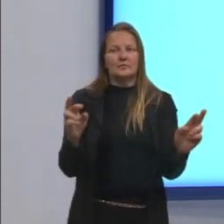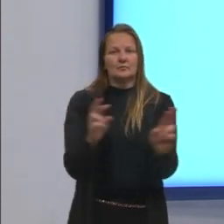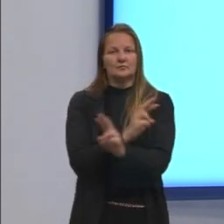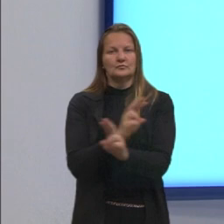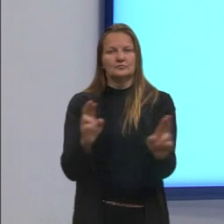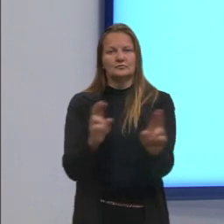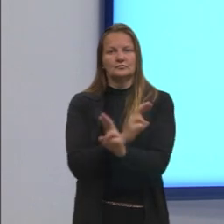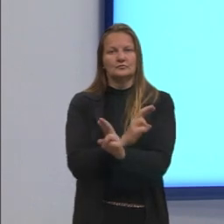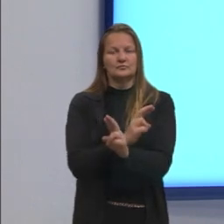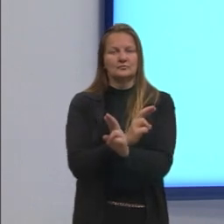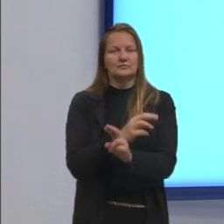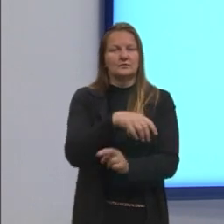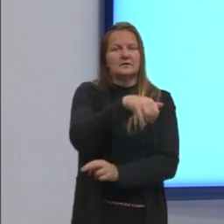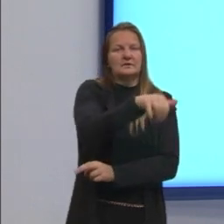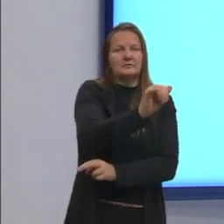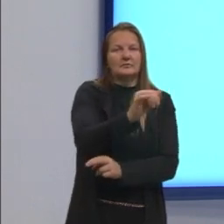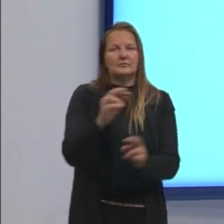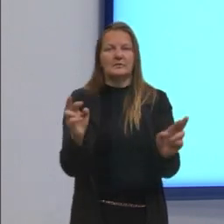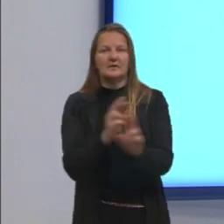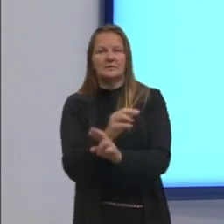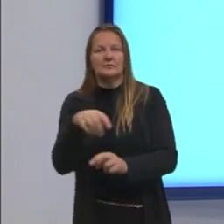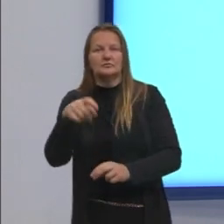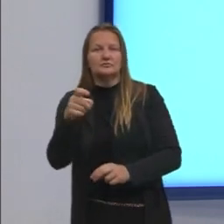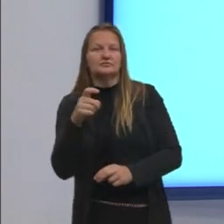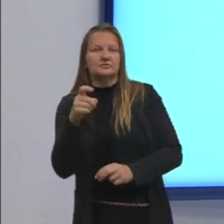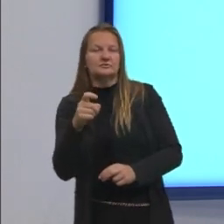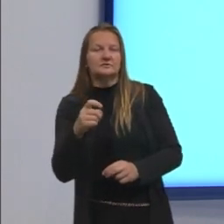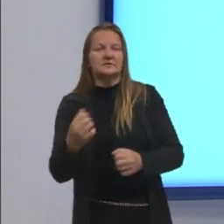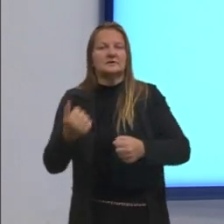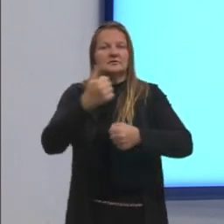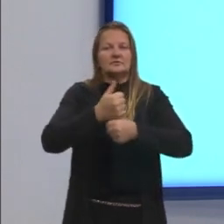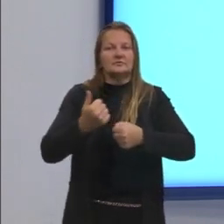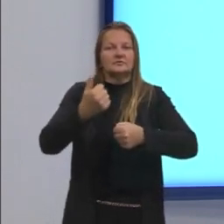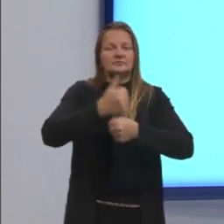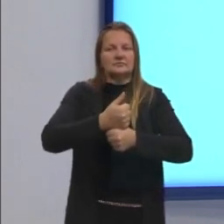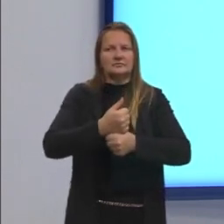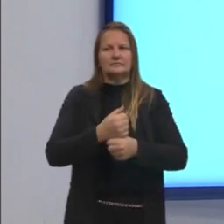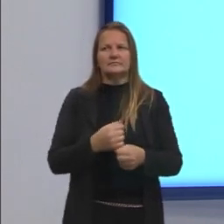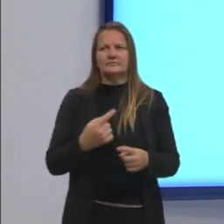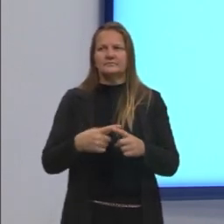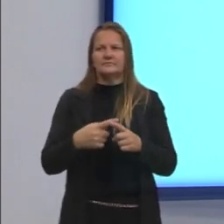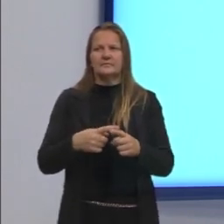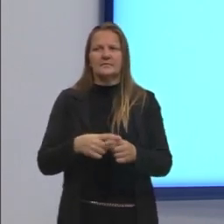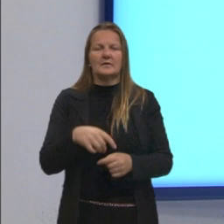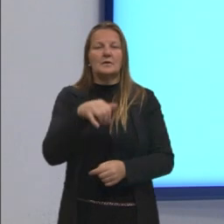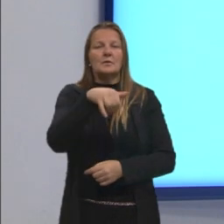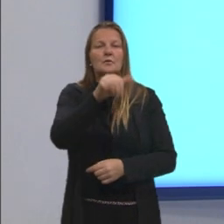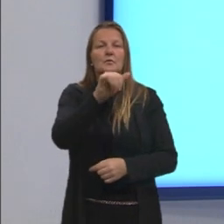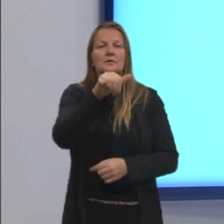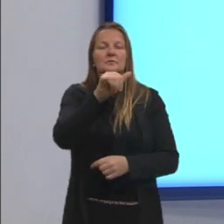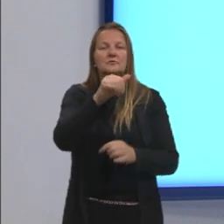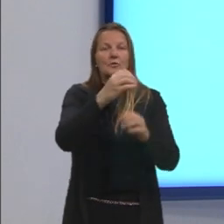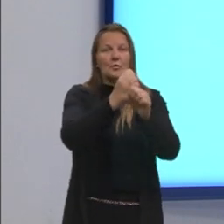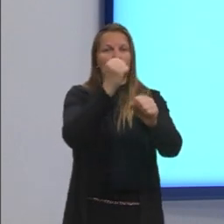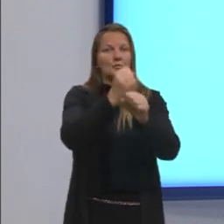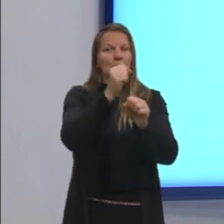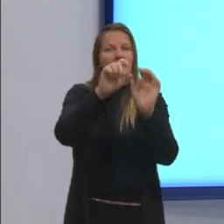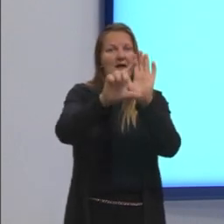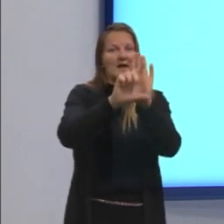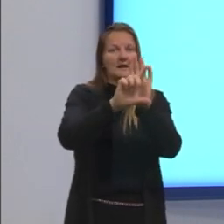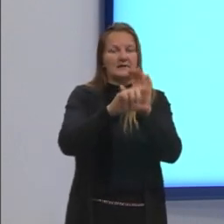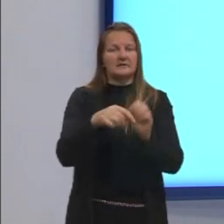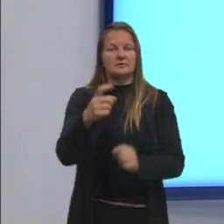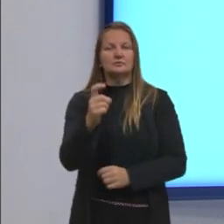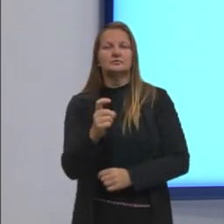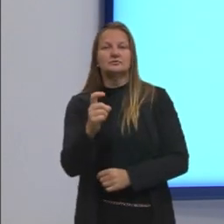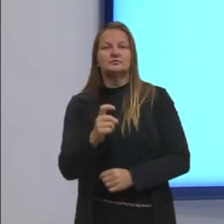X mas aqui eu vou substituir essas duas le né o y vai ser o lucro que é o l e